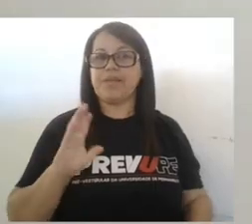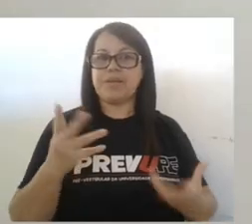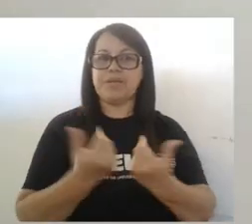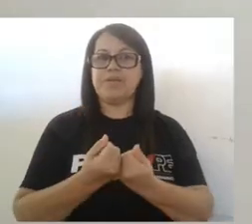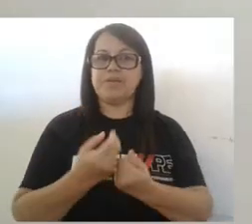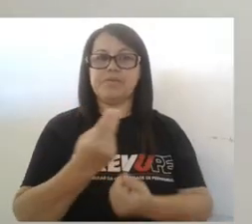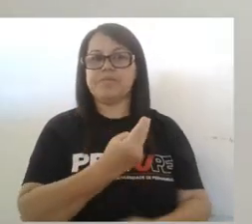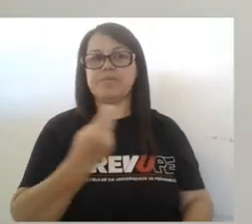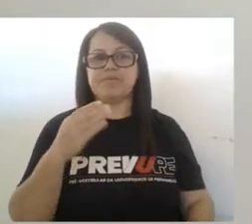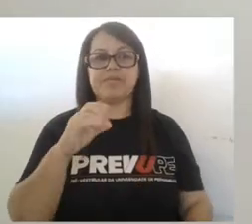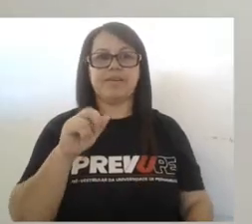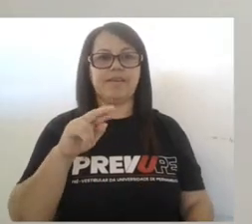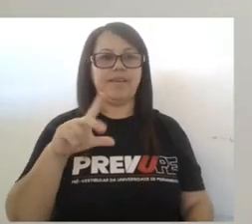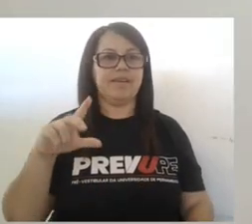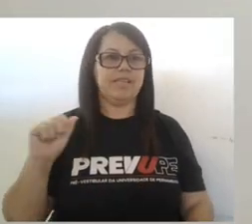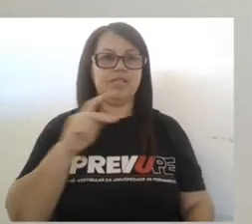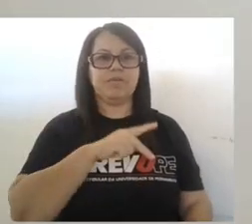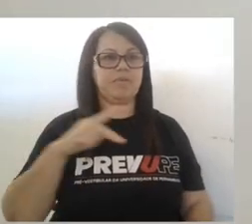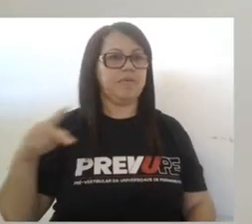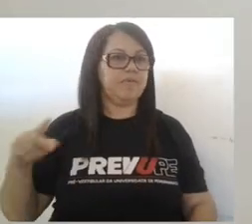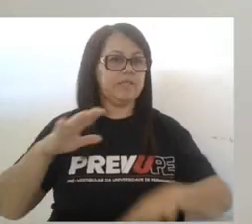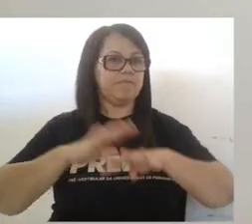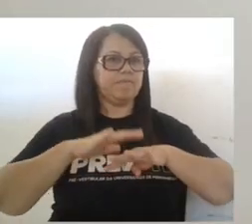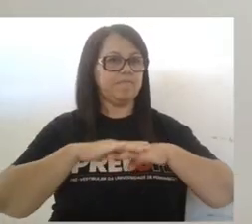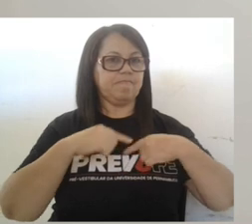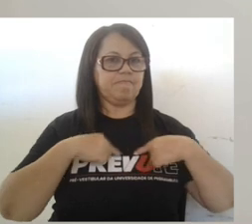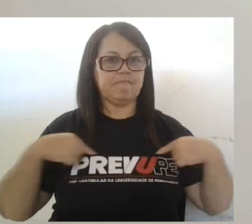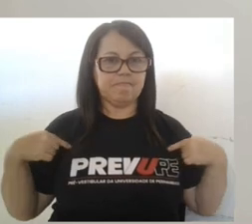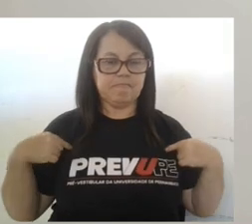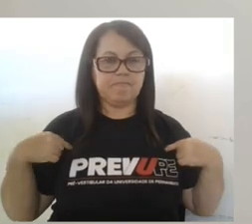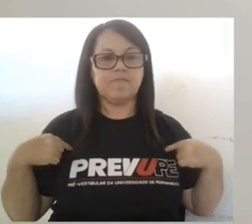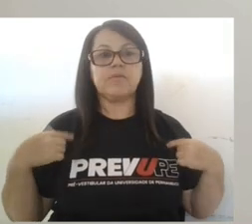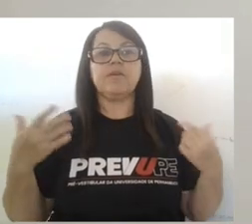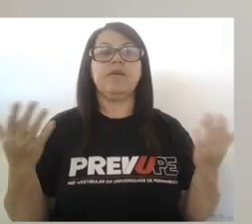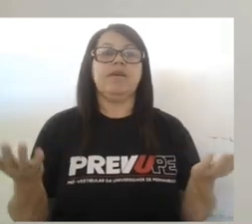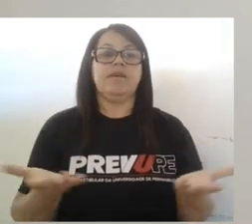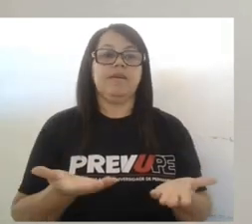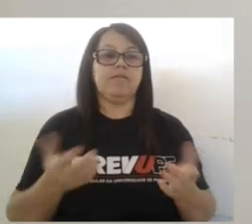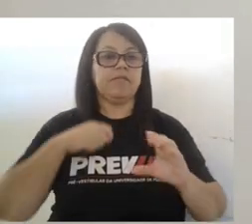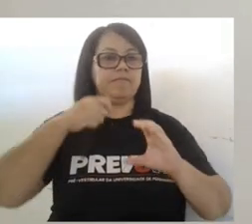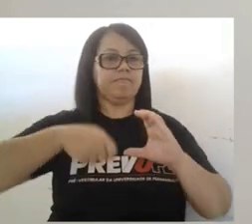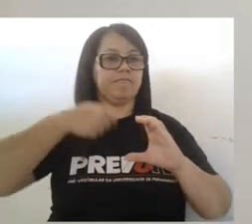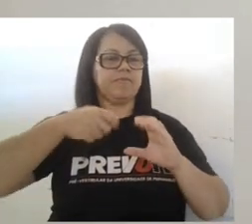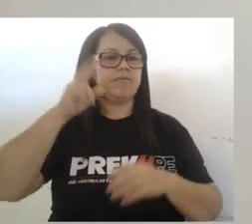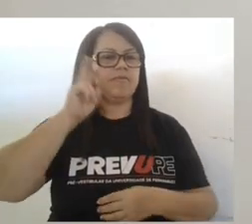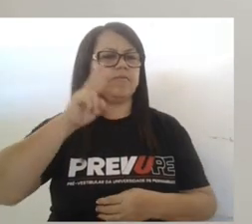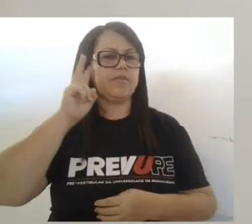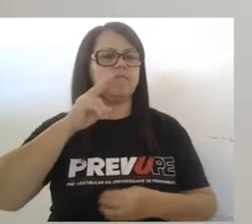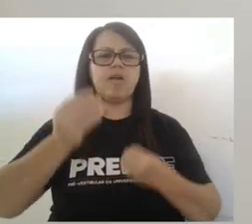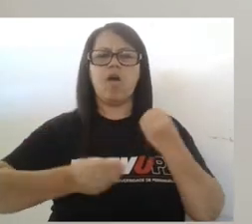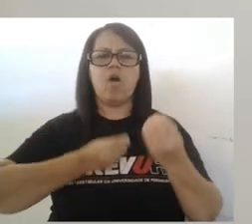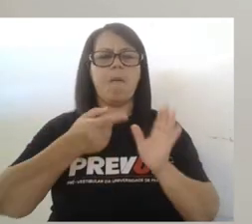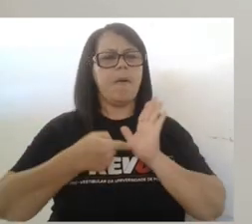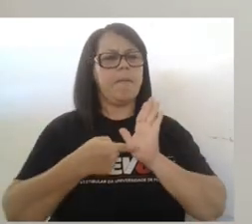Oi, pessoal. Sou Carla Moura, professora formadora de matemática do Prevup. Nesse vídeo, iremos recordar